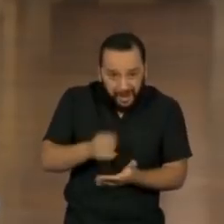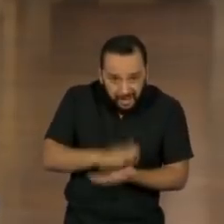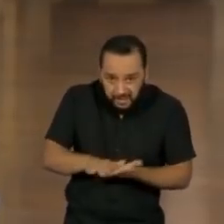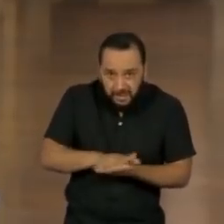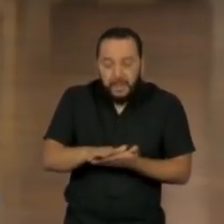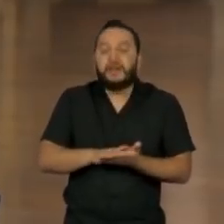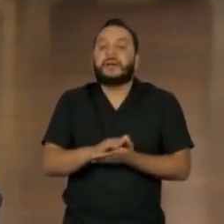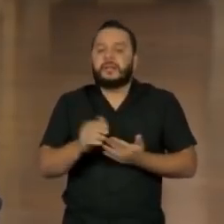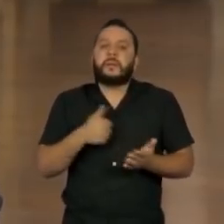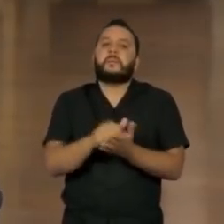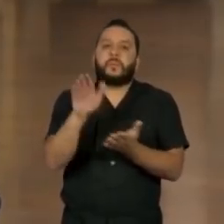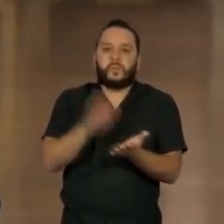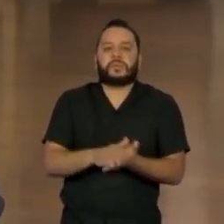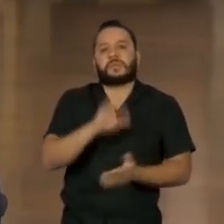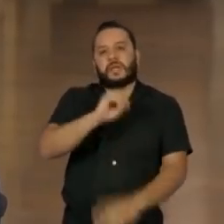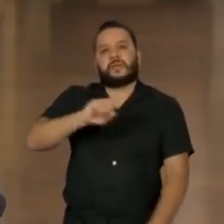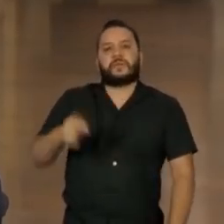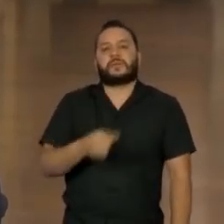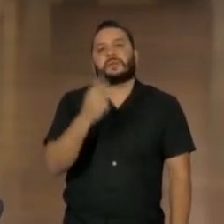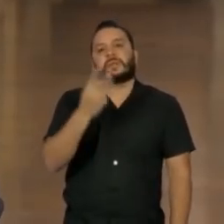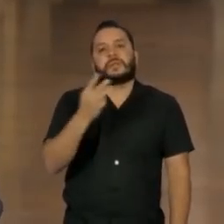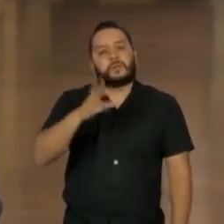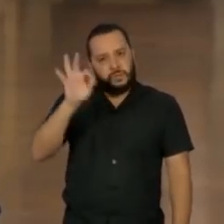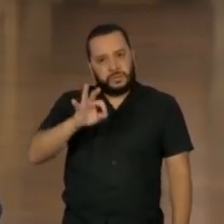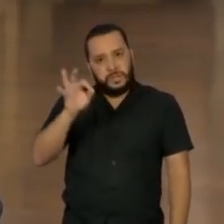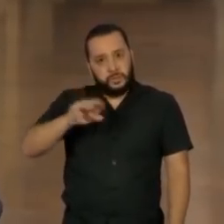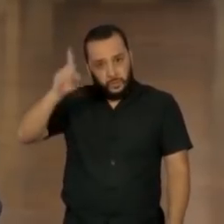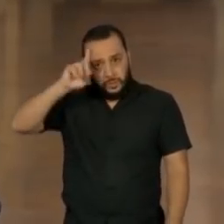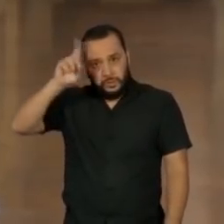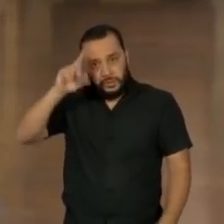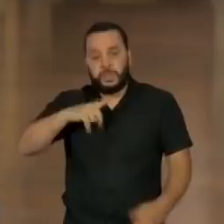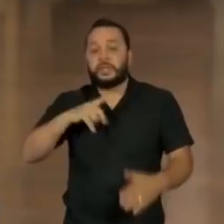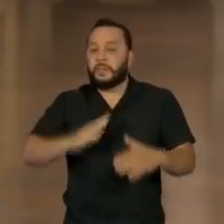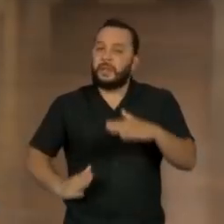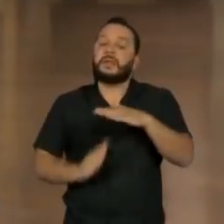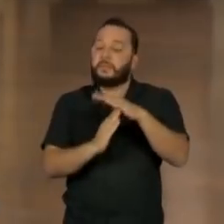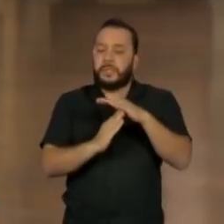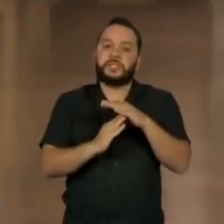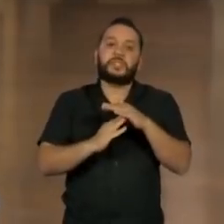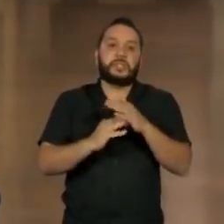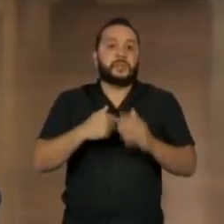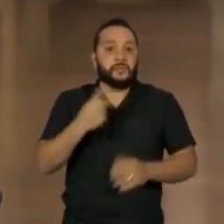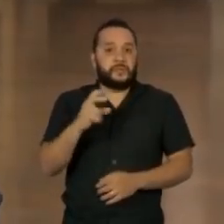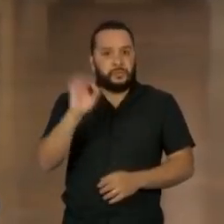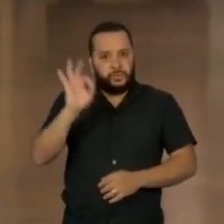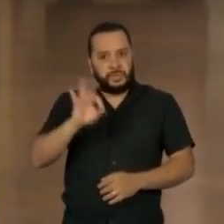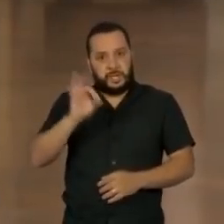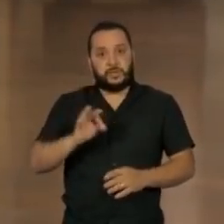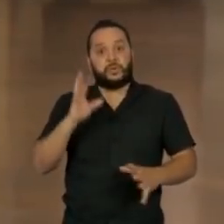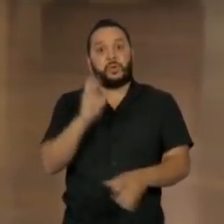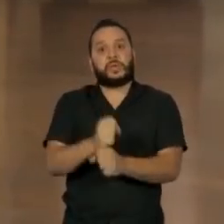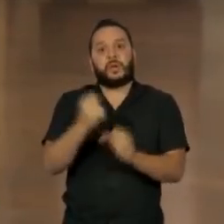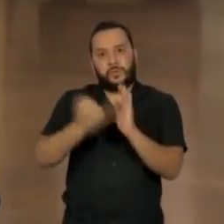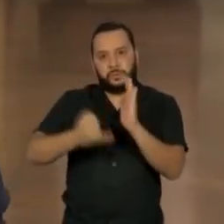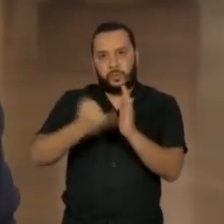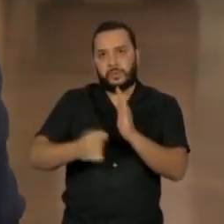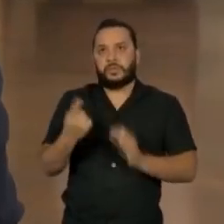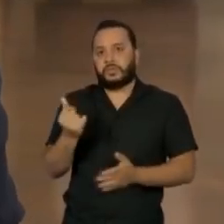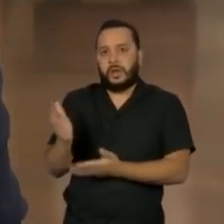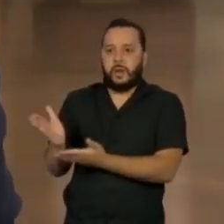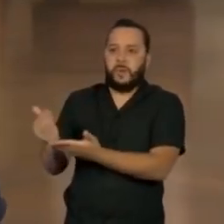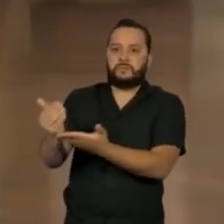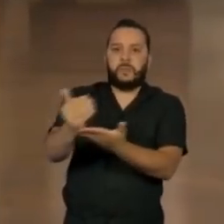de 0,33% por dia, com limite de 20% do valor total do imposto. Da verba arrecadada com o